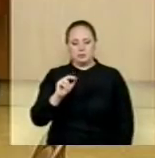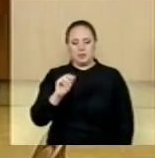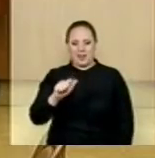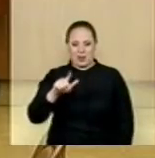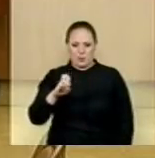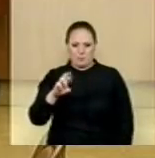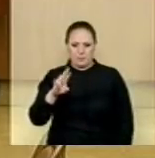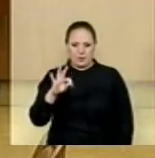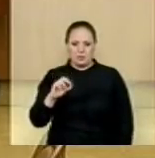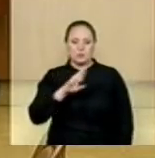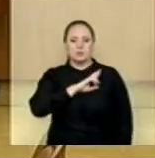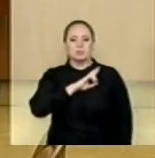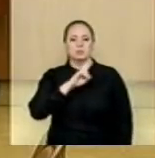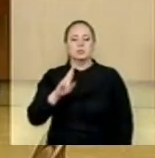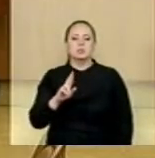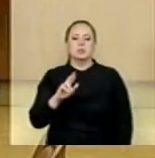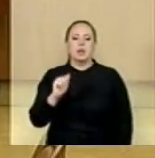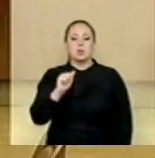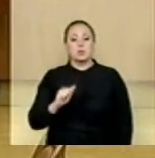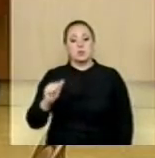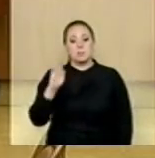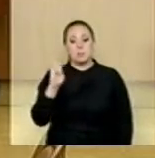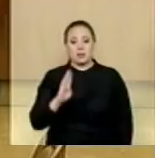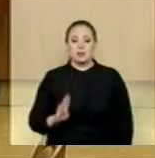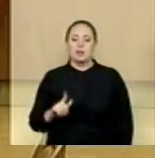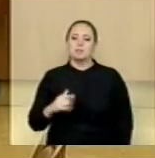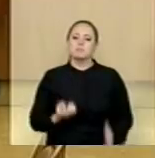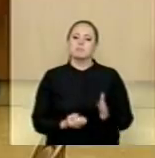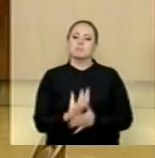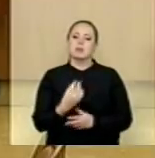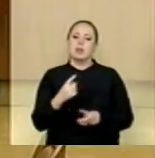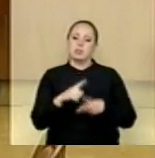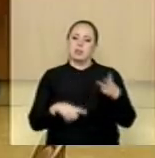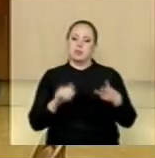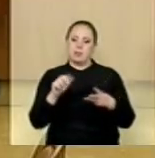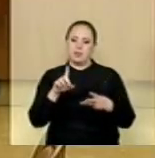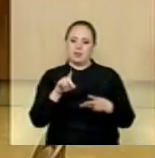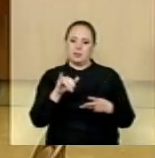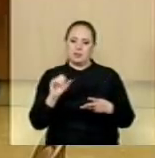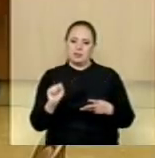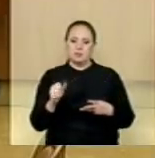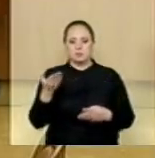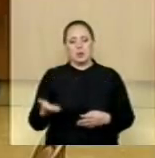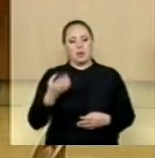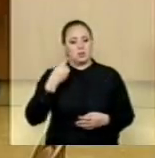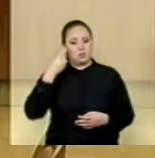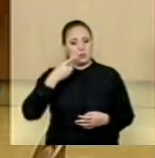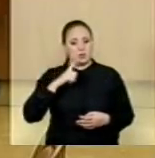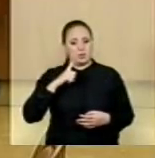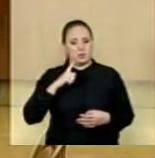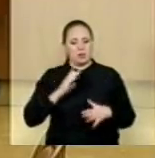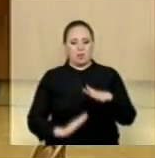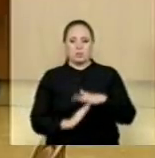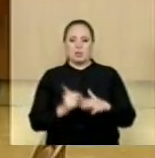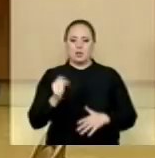Associação dos Magistrados Brasileiros, como eu disse, autora das três ações diretas. Vossa Excelência tem o prazo de